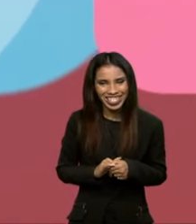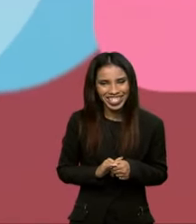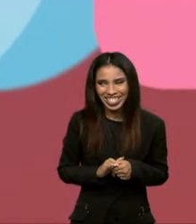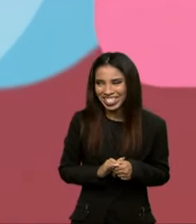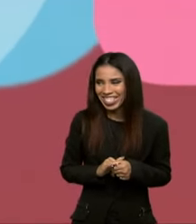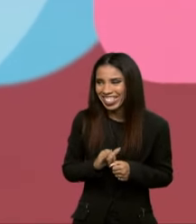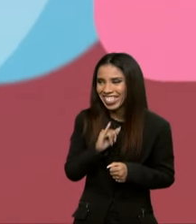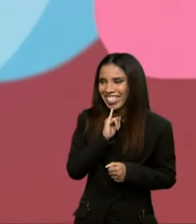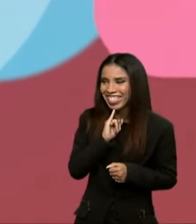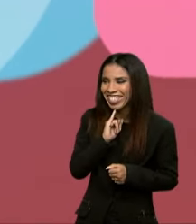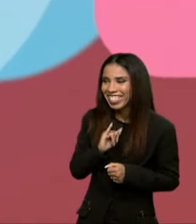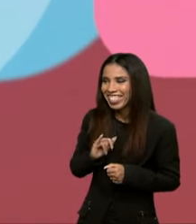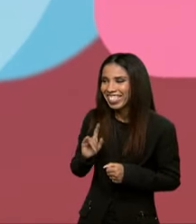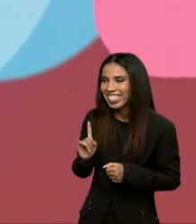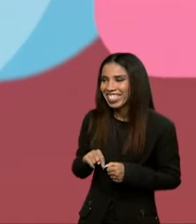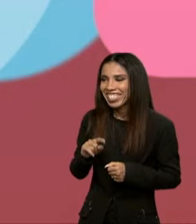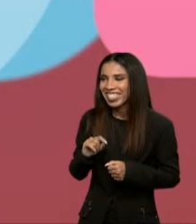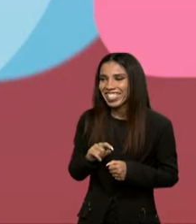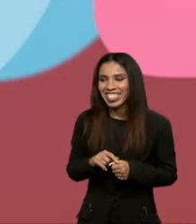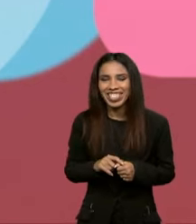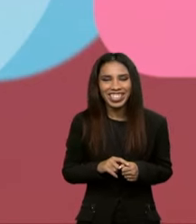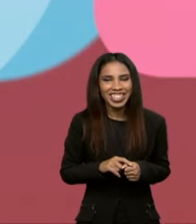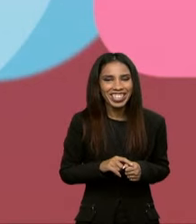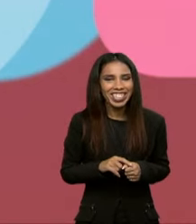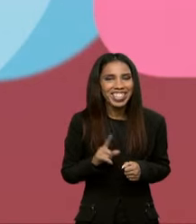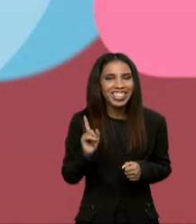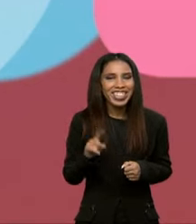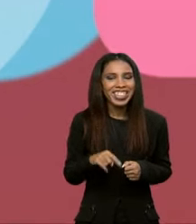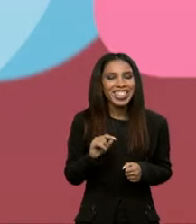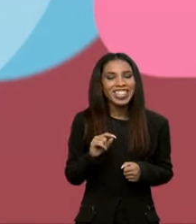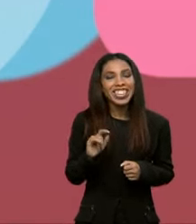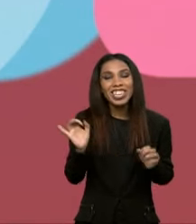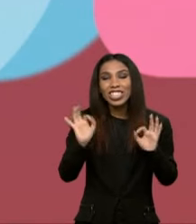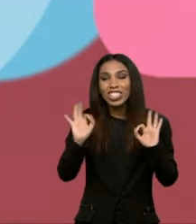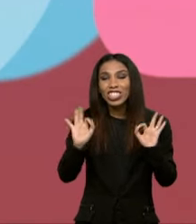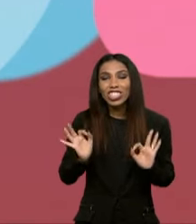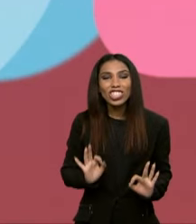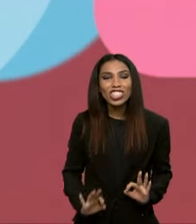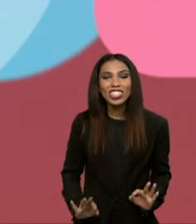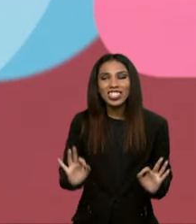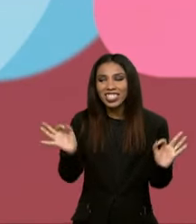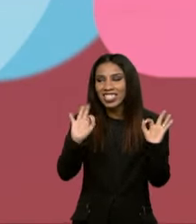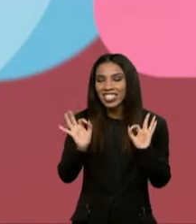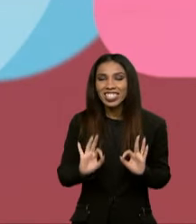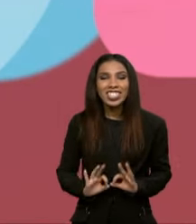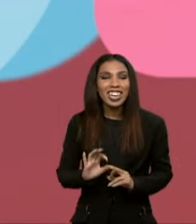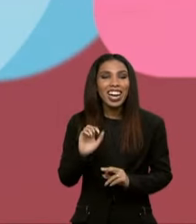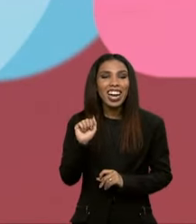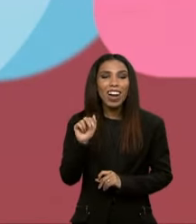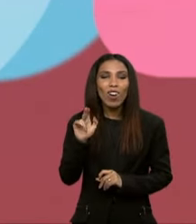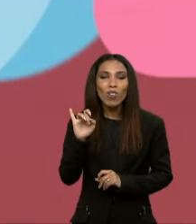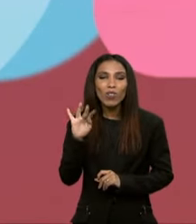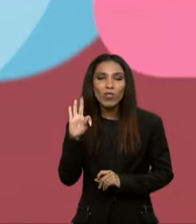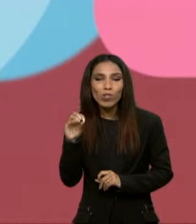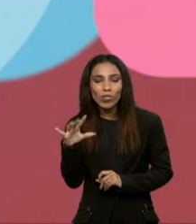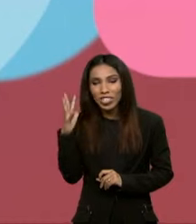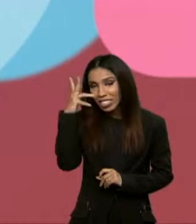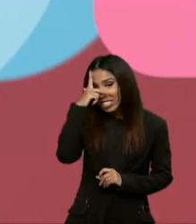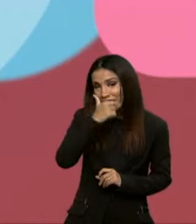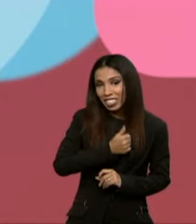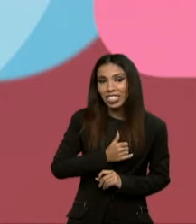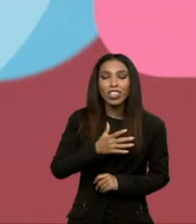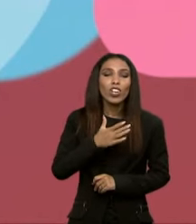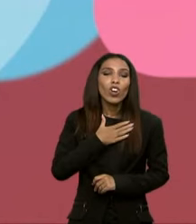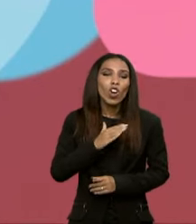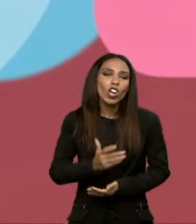Ele comia iogurte. Esse é o Augusto. O Augusto é um charme, gente. Ele é um escândalo. Ai. Augusto é lindo. E ele todos gosta de colinho. Lindos. Ele